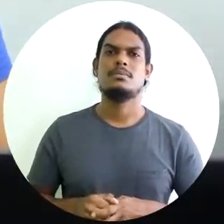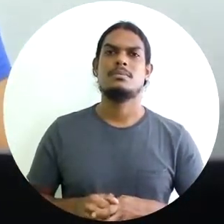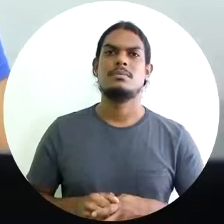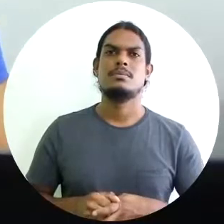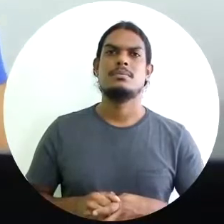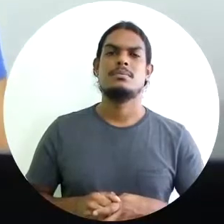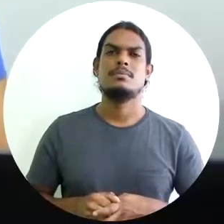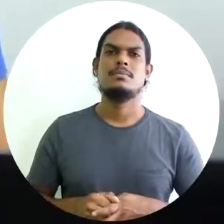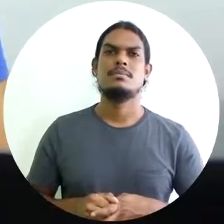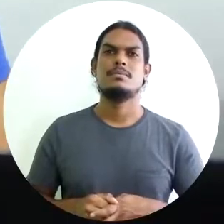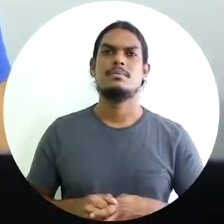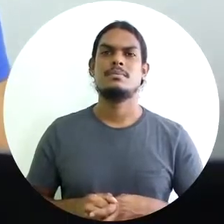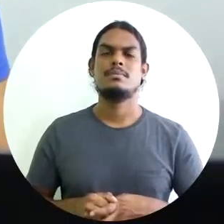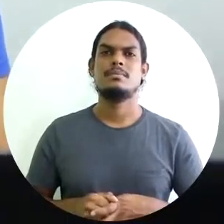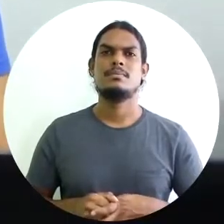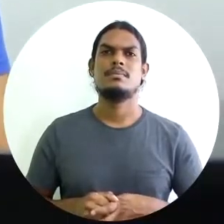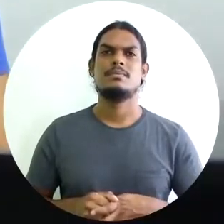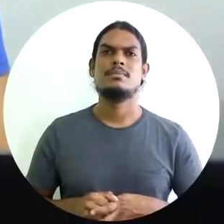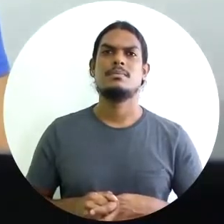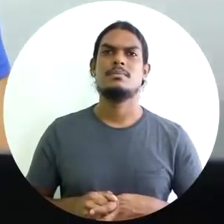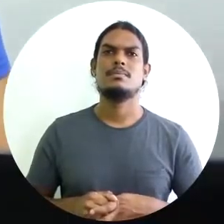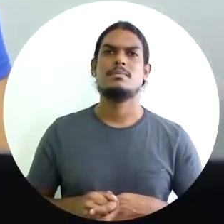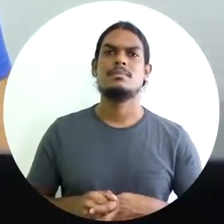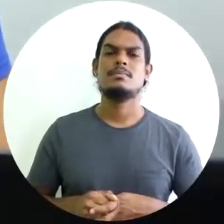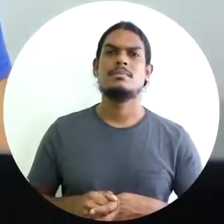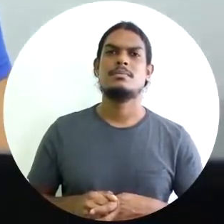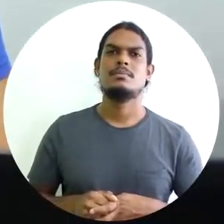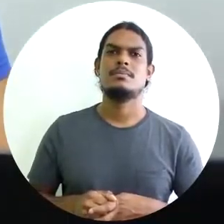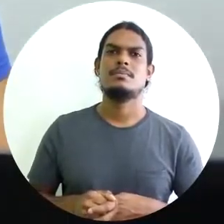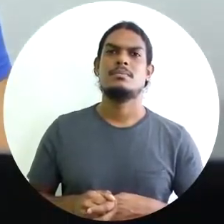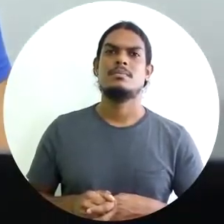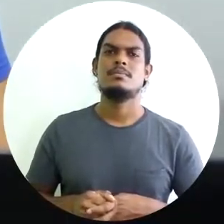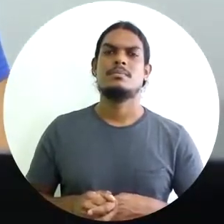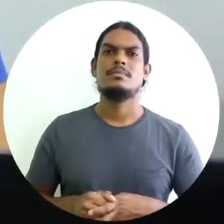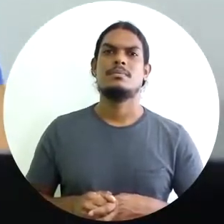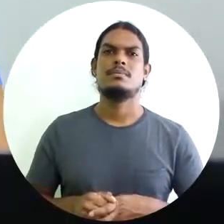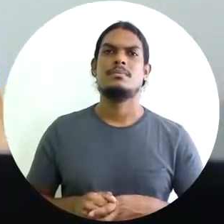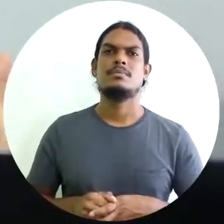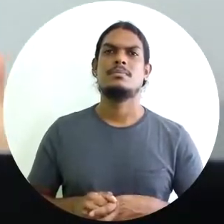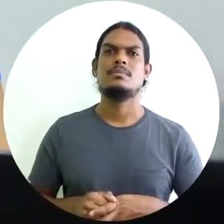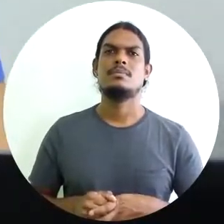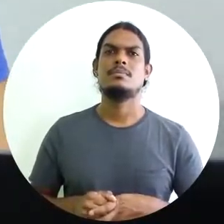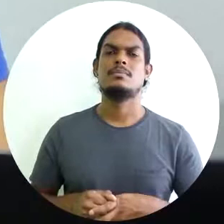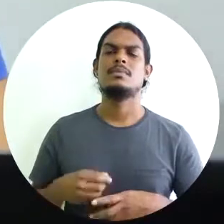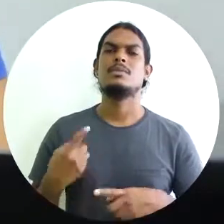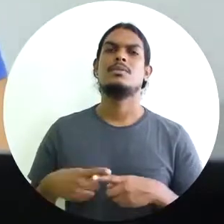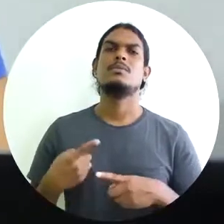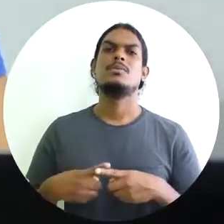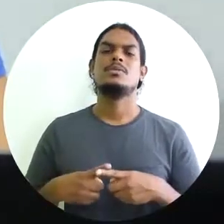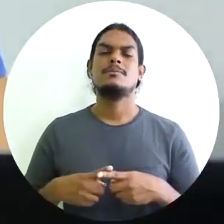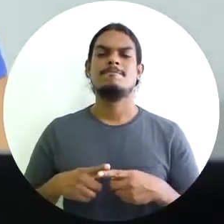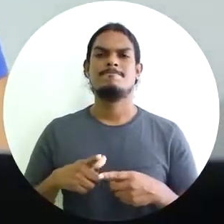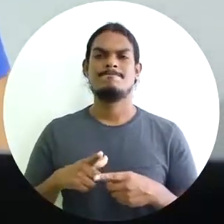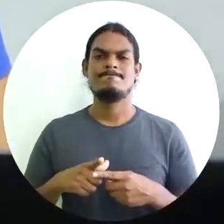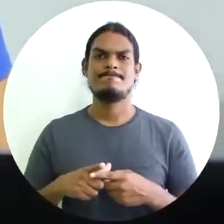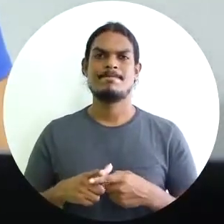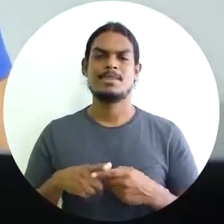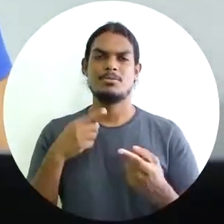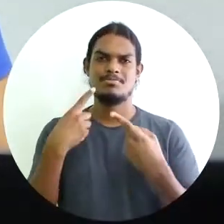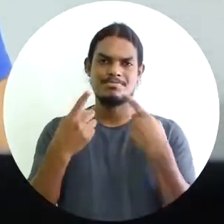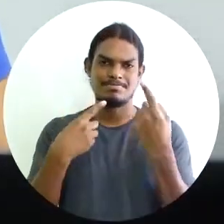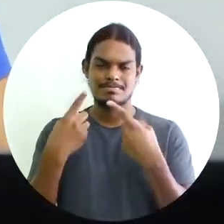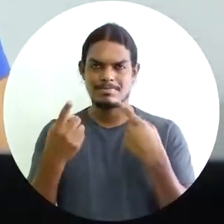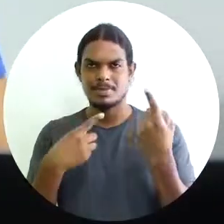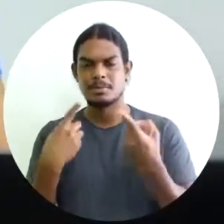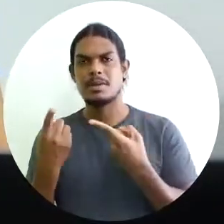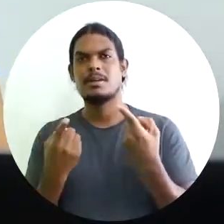do contexto, né? A gente determinar em que situação aquela mensagem acontece. Então, por isso que a gente debate muito até